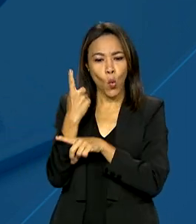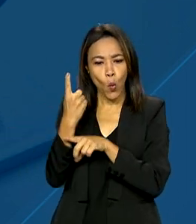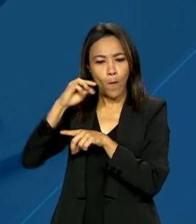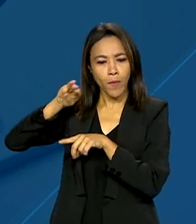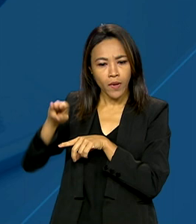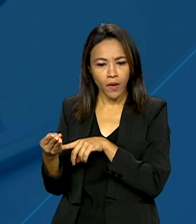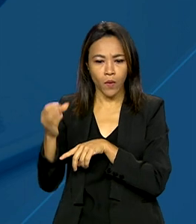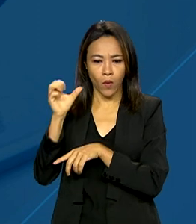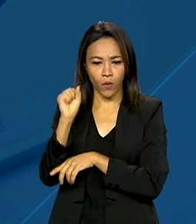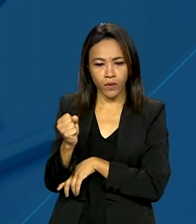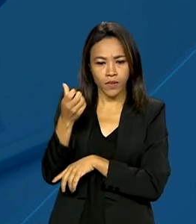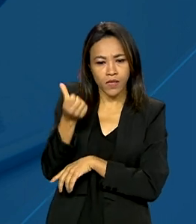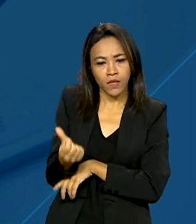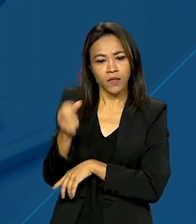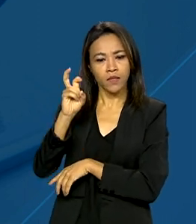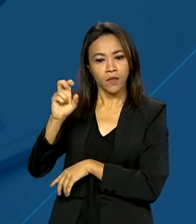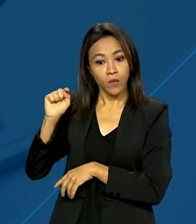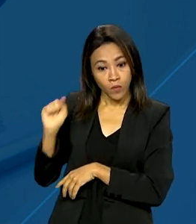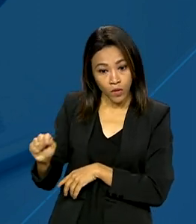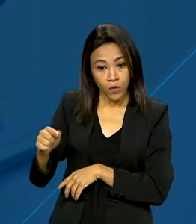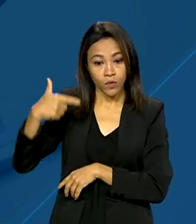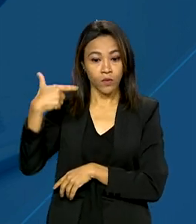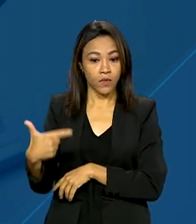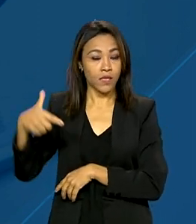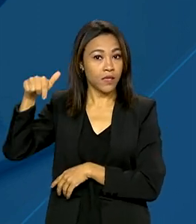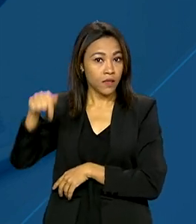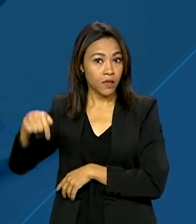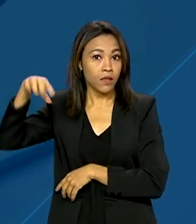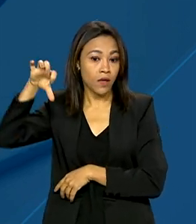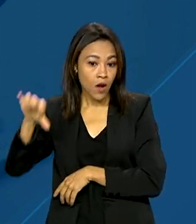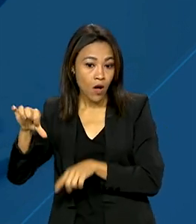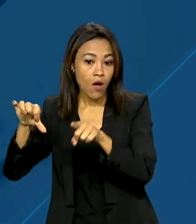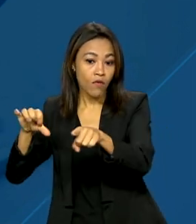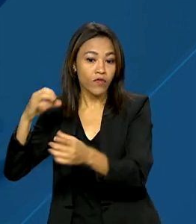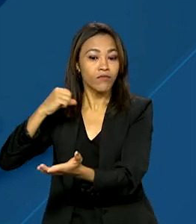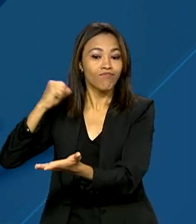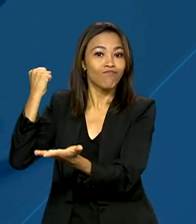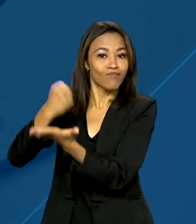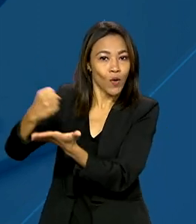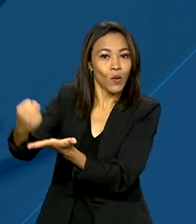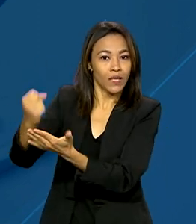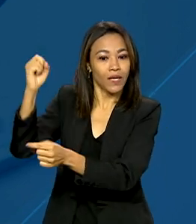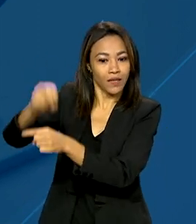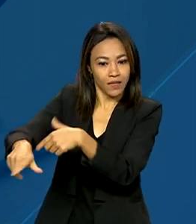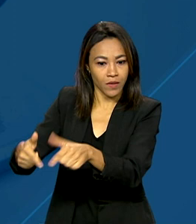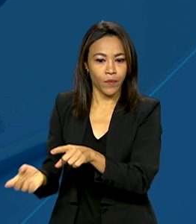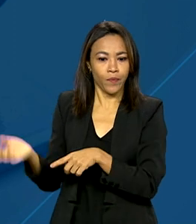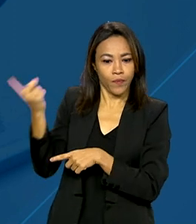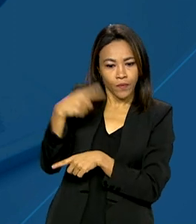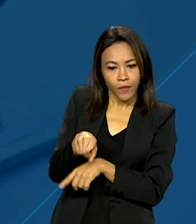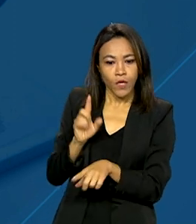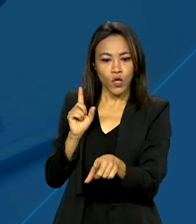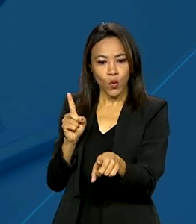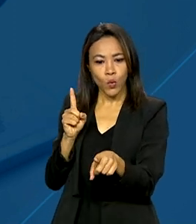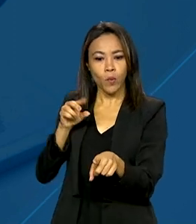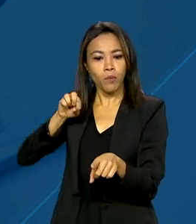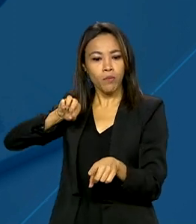Milhão 865 mil 279 admissões e um milhão